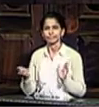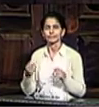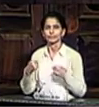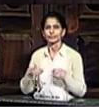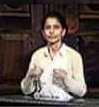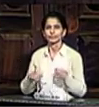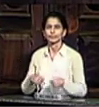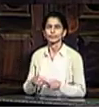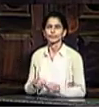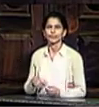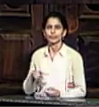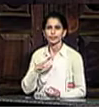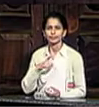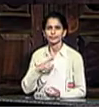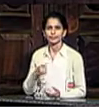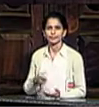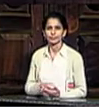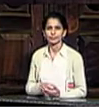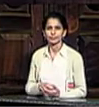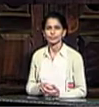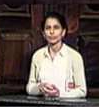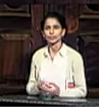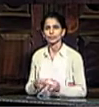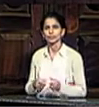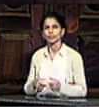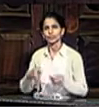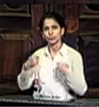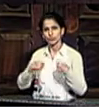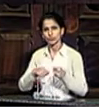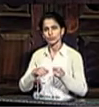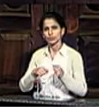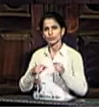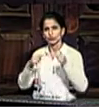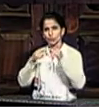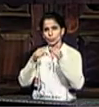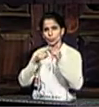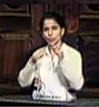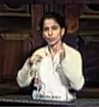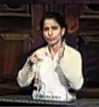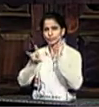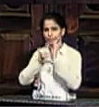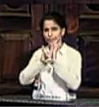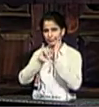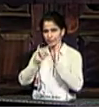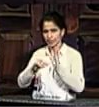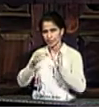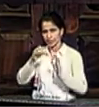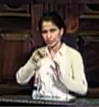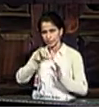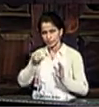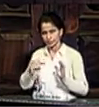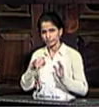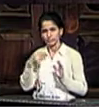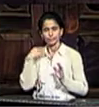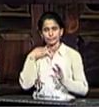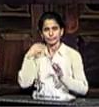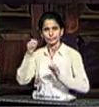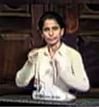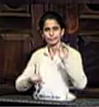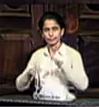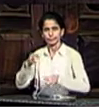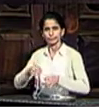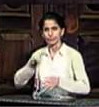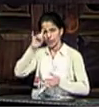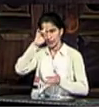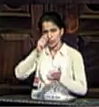Então, nós teremos que ter segurança jurídica, clareza, para decidir, não, e aí